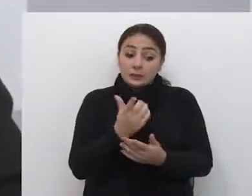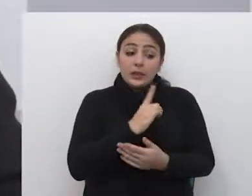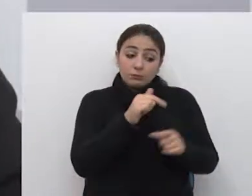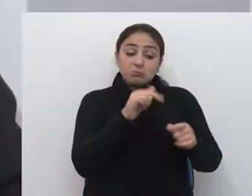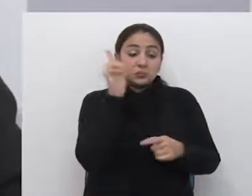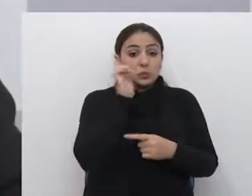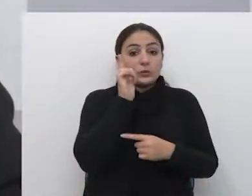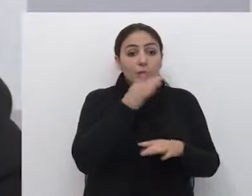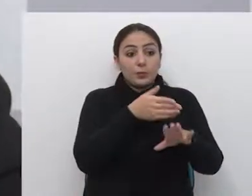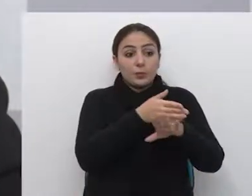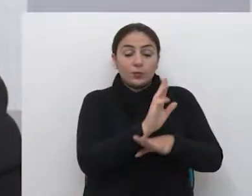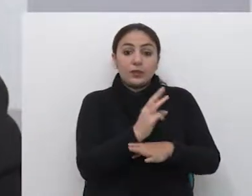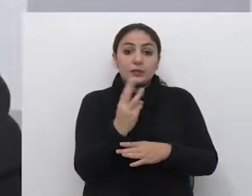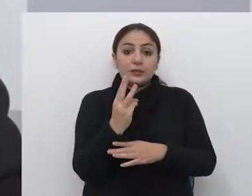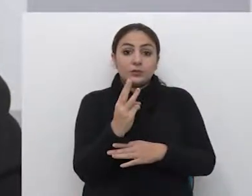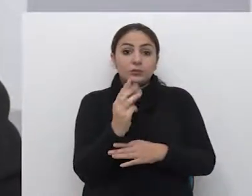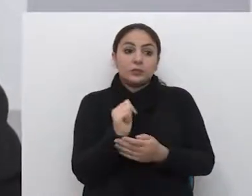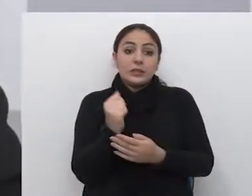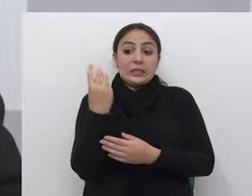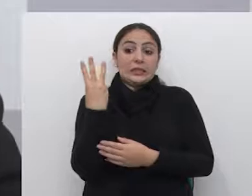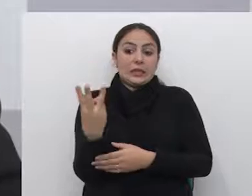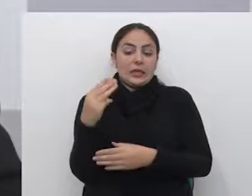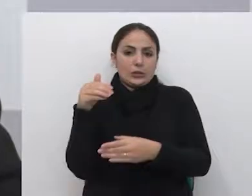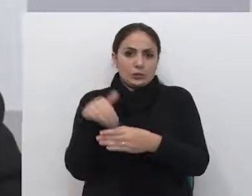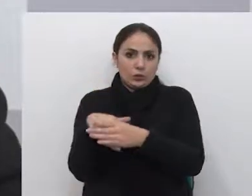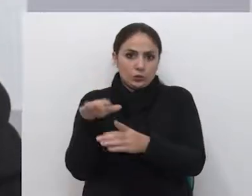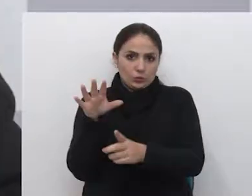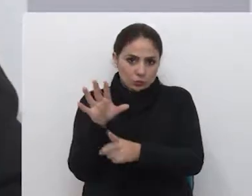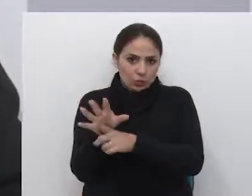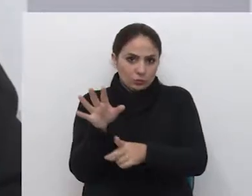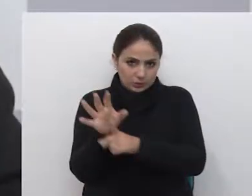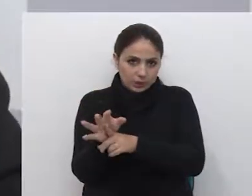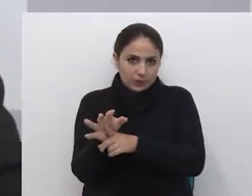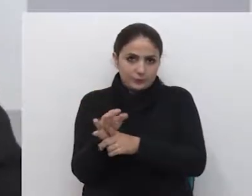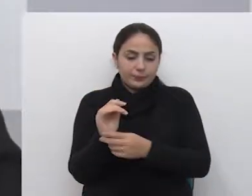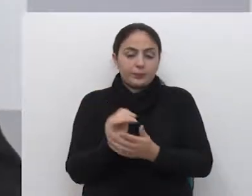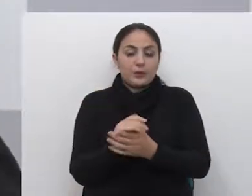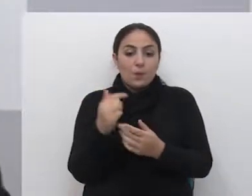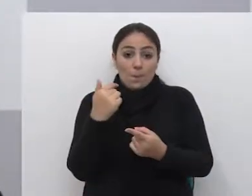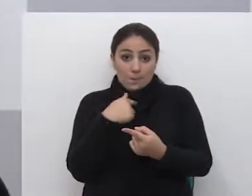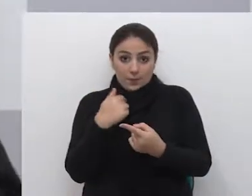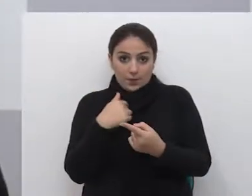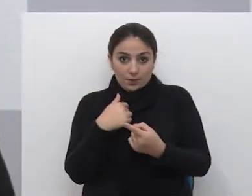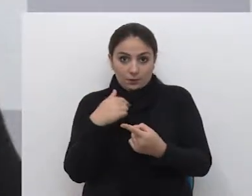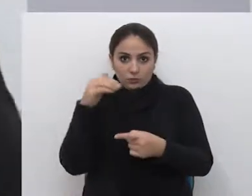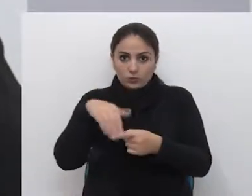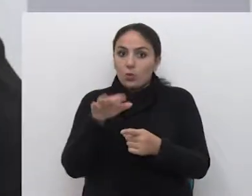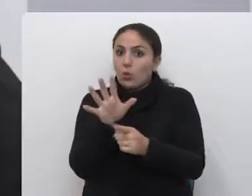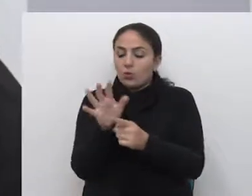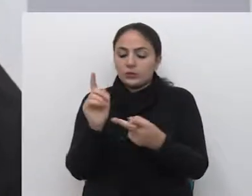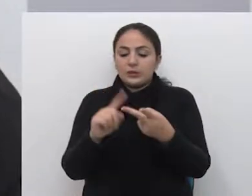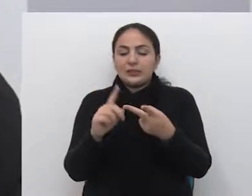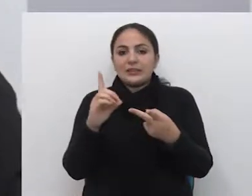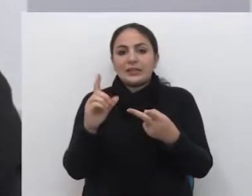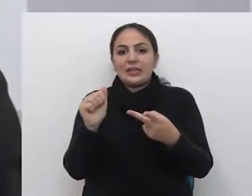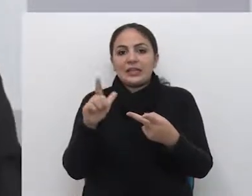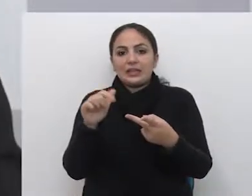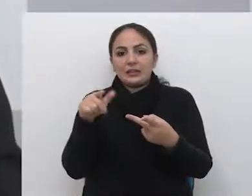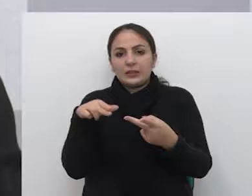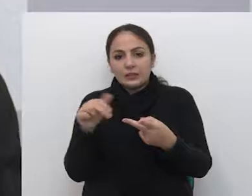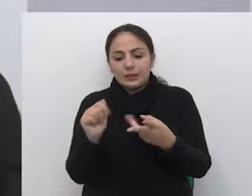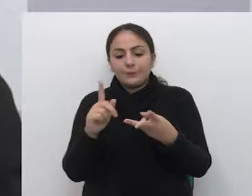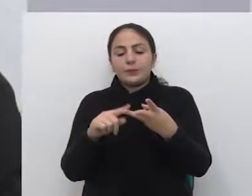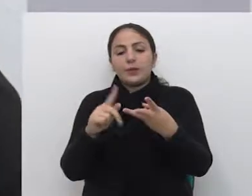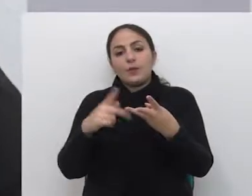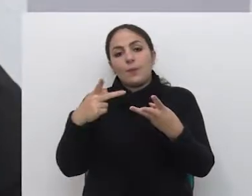vencido. Foi aprovado com 3 votos contrários, o meu voto, o do vereador Dalalana, que na época também votou favorável, e do